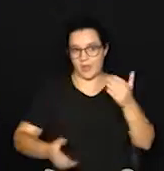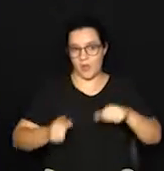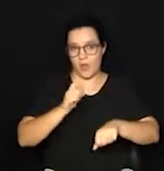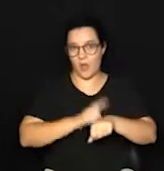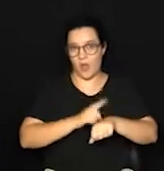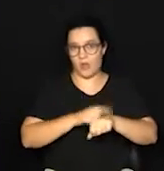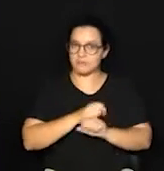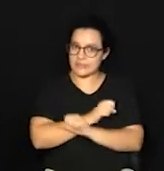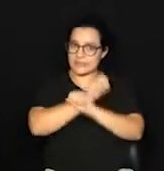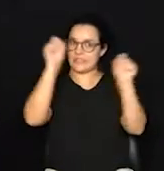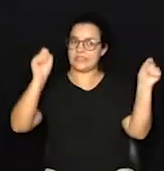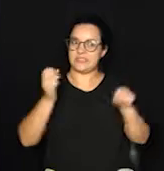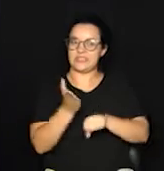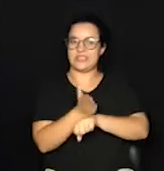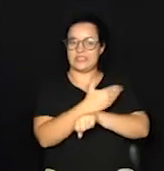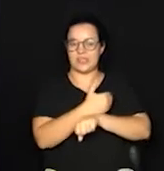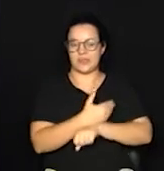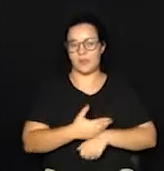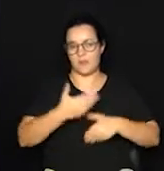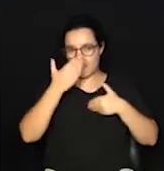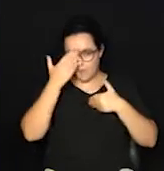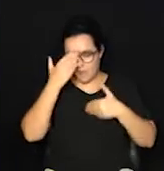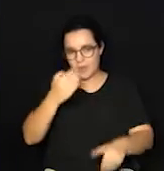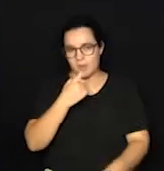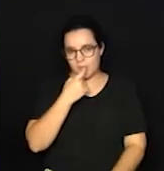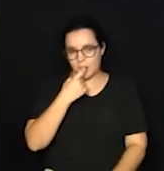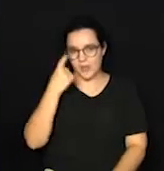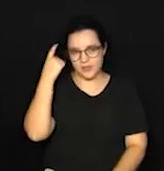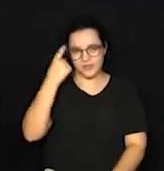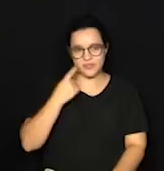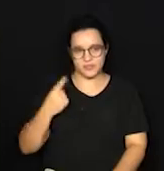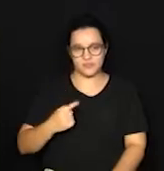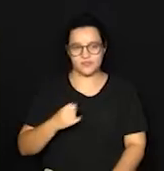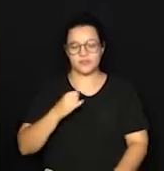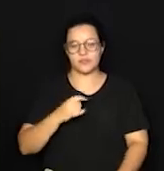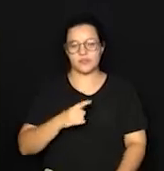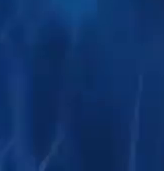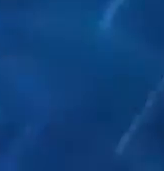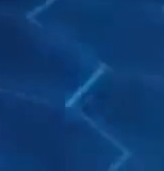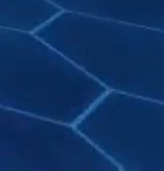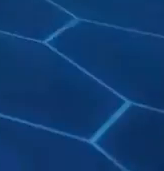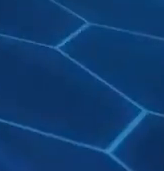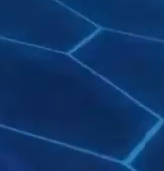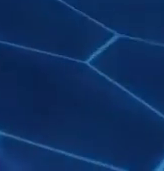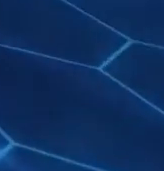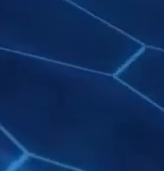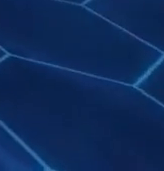que acordar mais cedo, hein? Muito obrigado, então, a Mina Abreu com as notícias da metrópole.